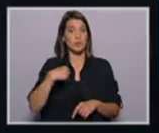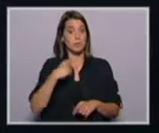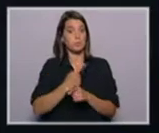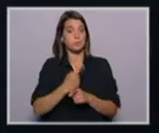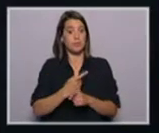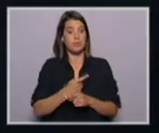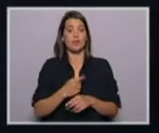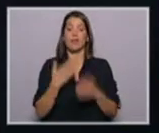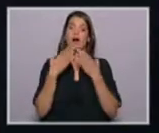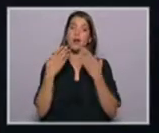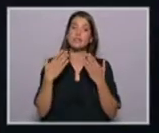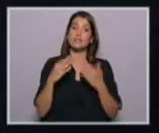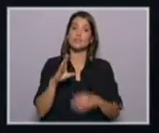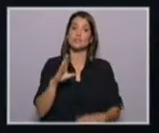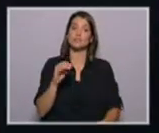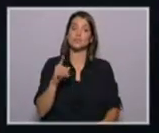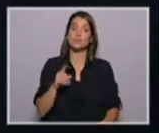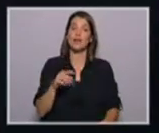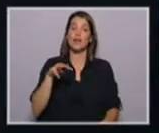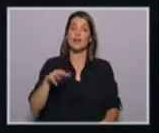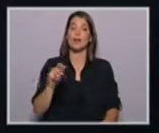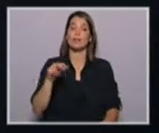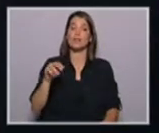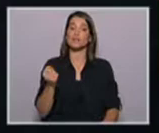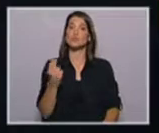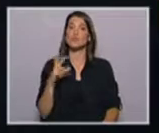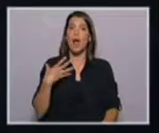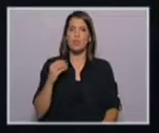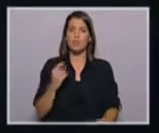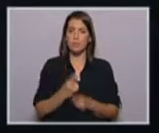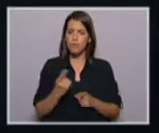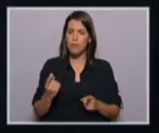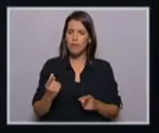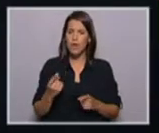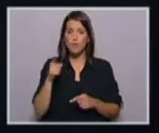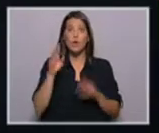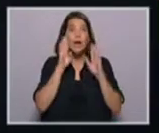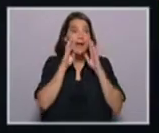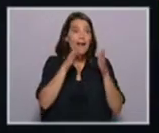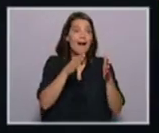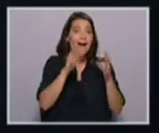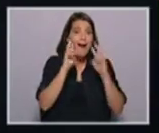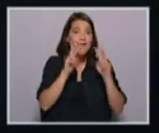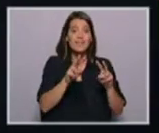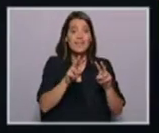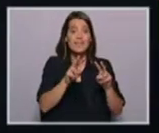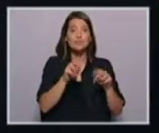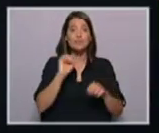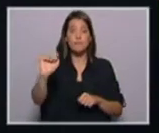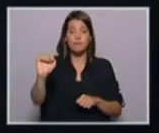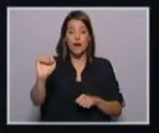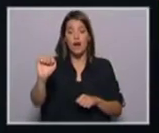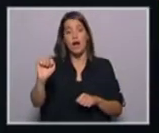um agradecimento ao Zé Mensurado, porque com os olhos postos na tua imagem é que nós